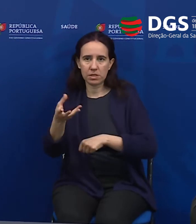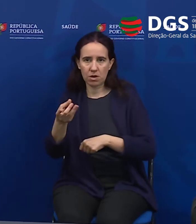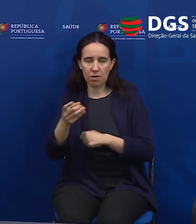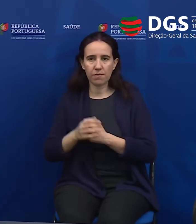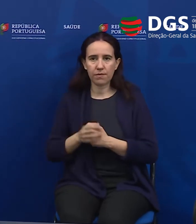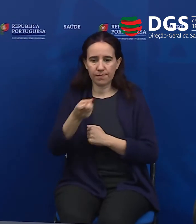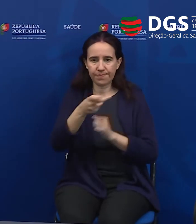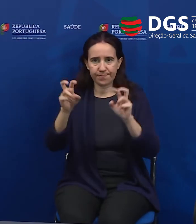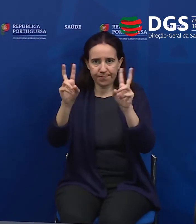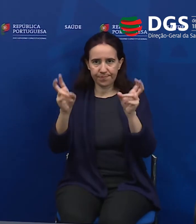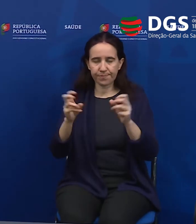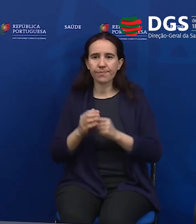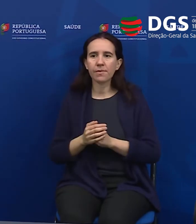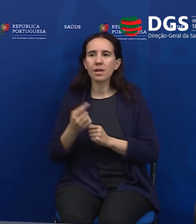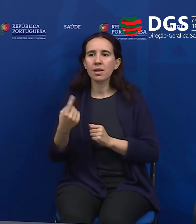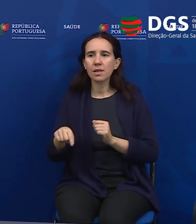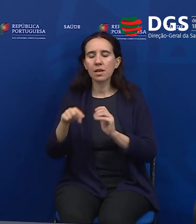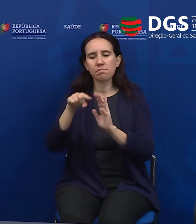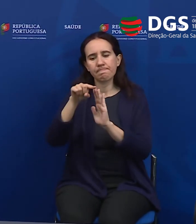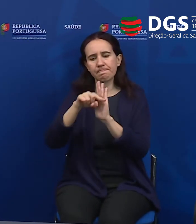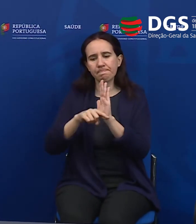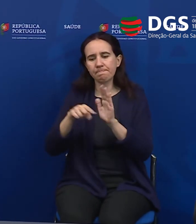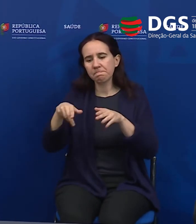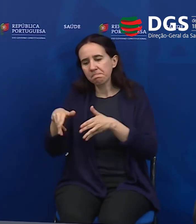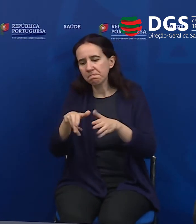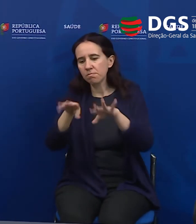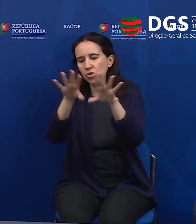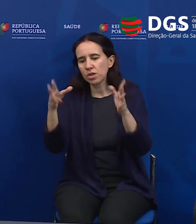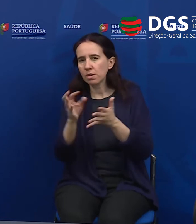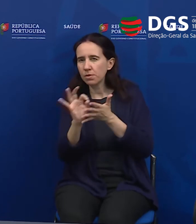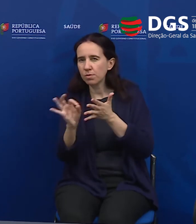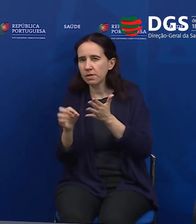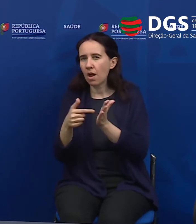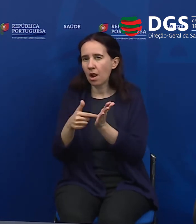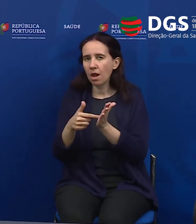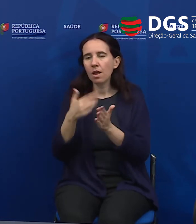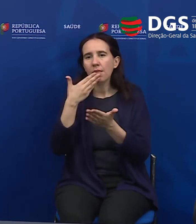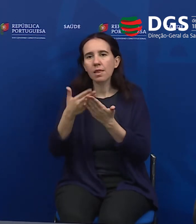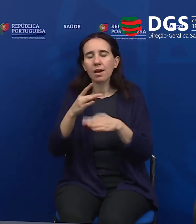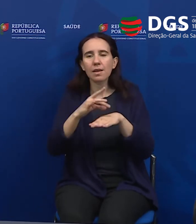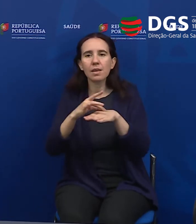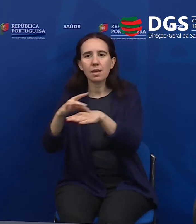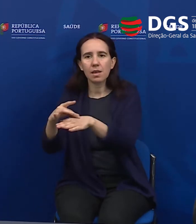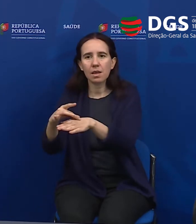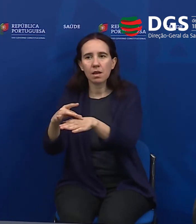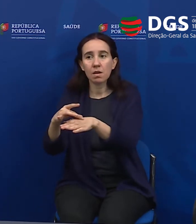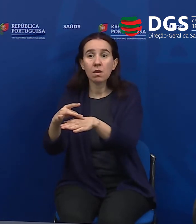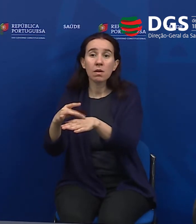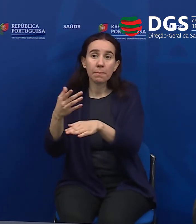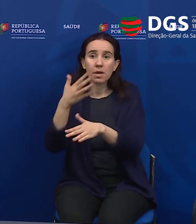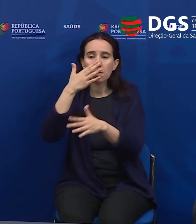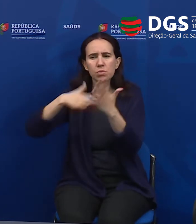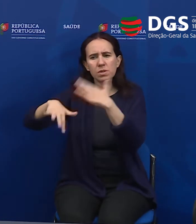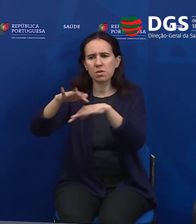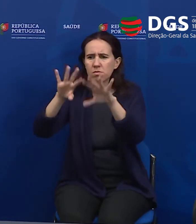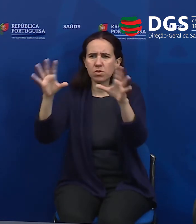tem exatamente uma série de instruções genéricas e mais específicas que serão guias para a população em